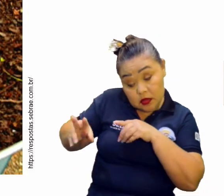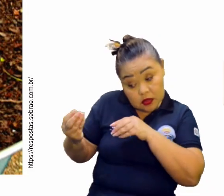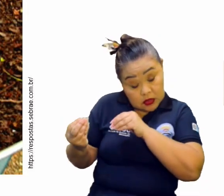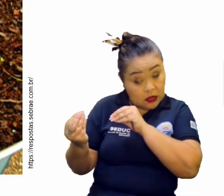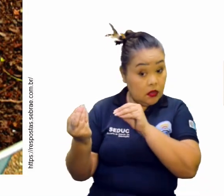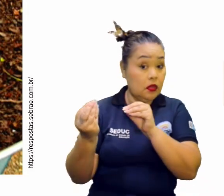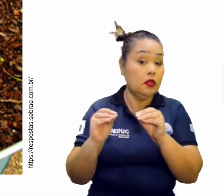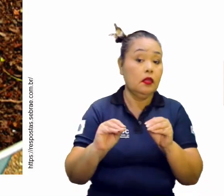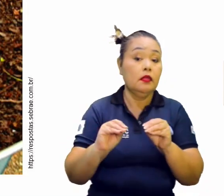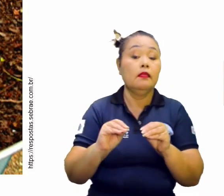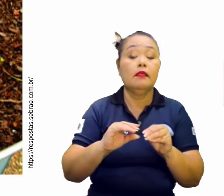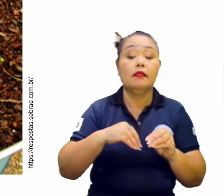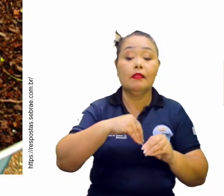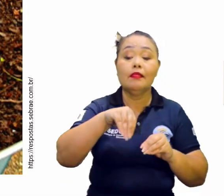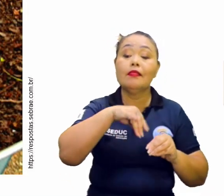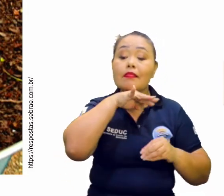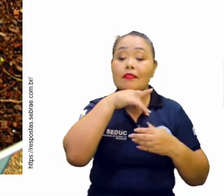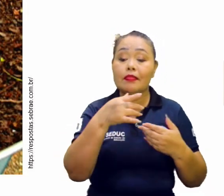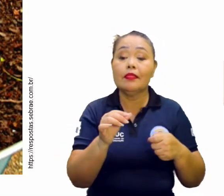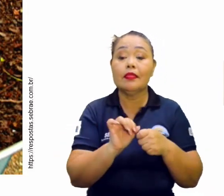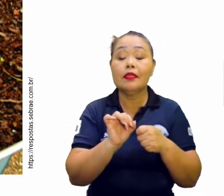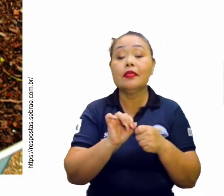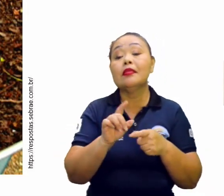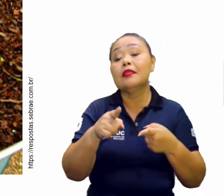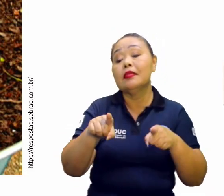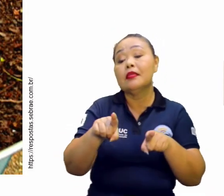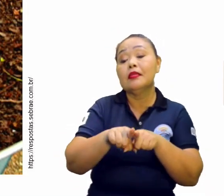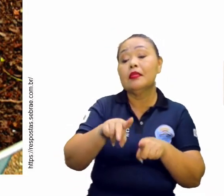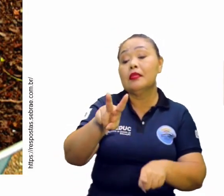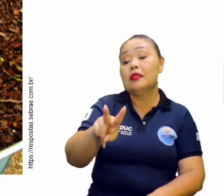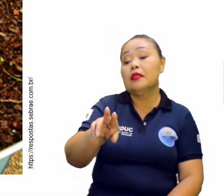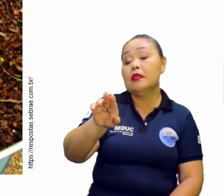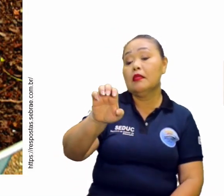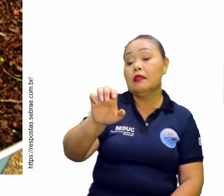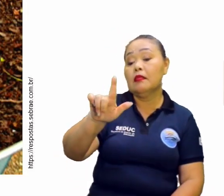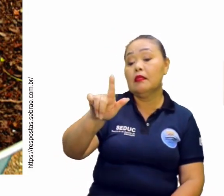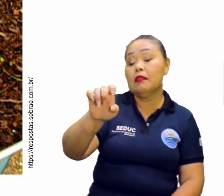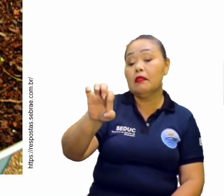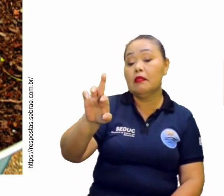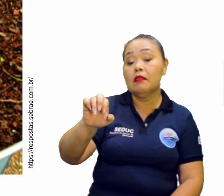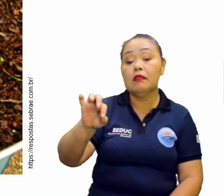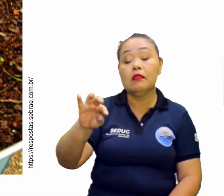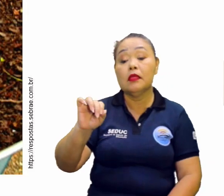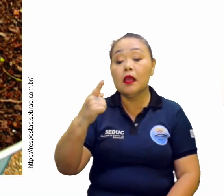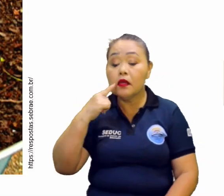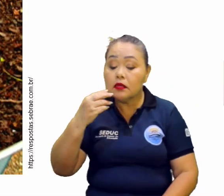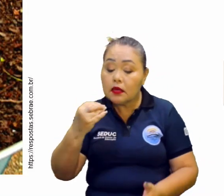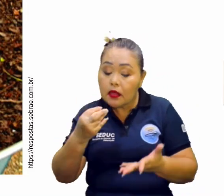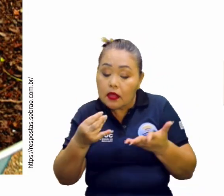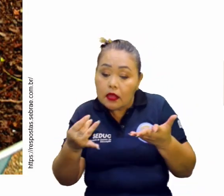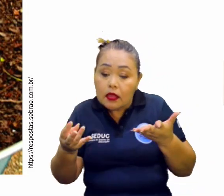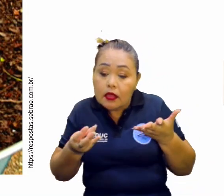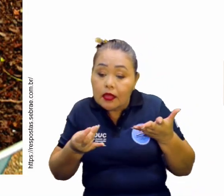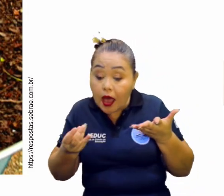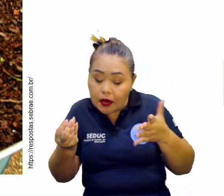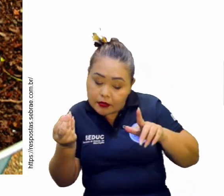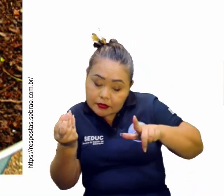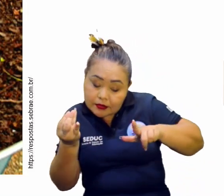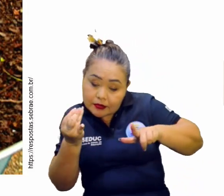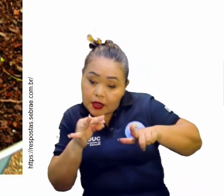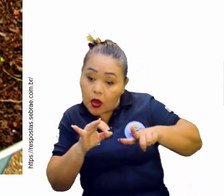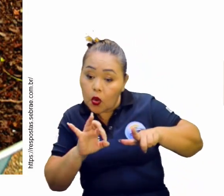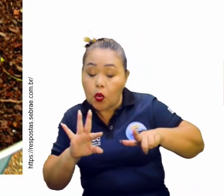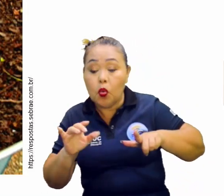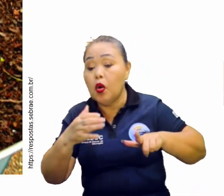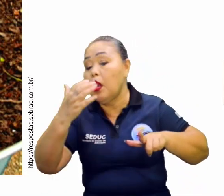adubo, né? Também vegetais, aí a gente está falando dos resíduos, né? Não é o fruto